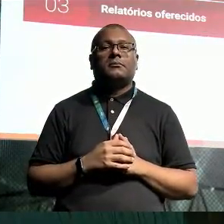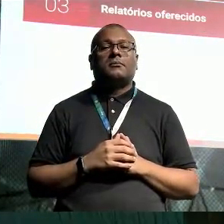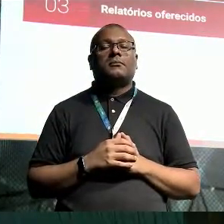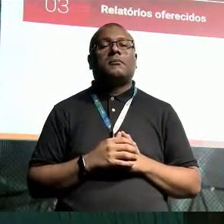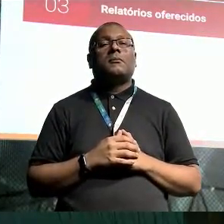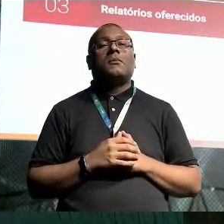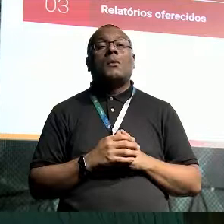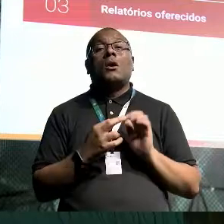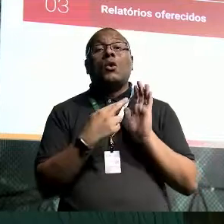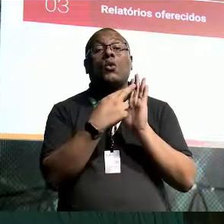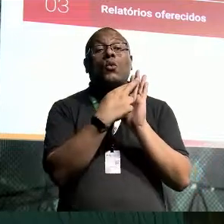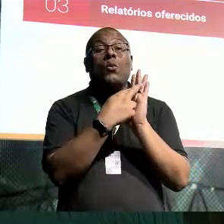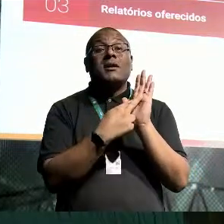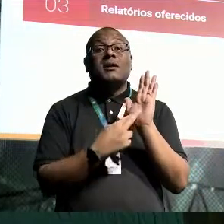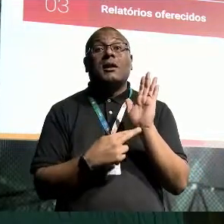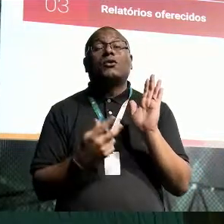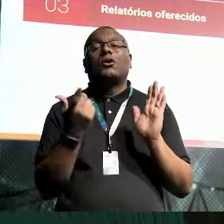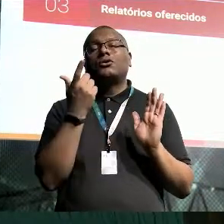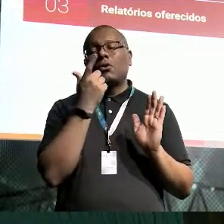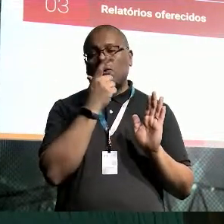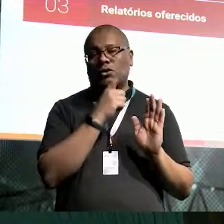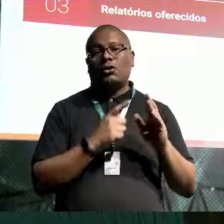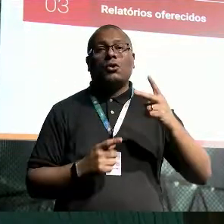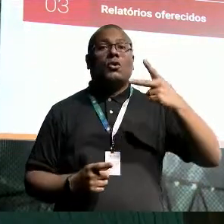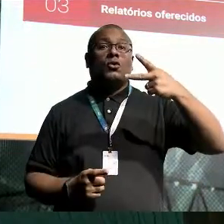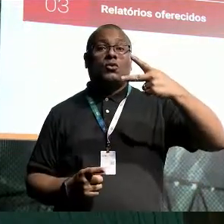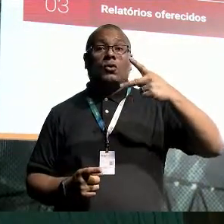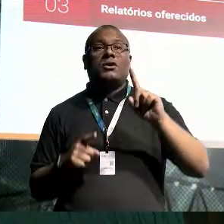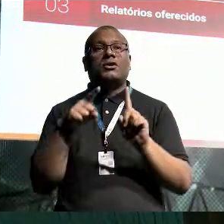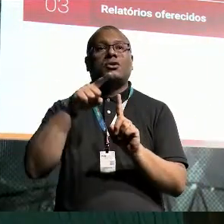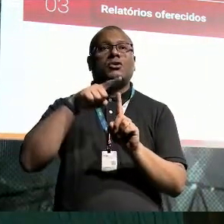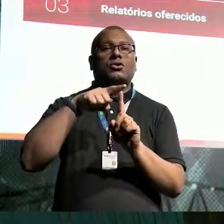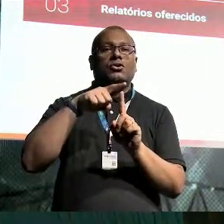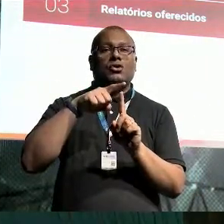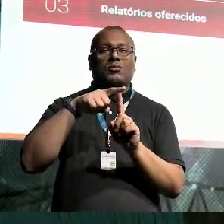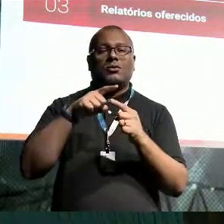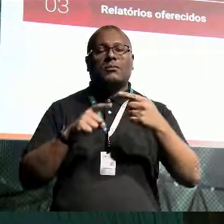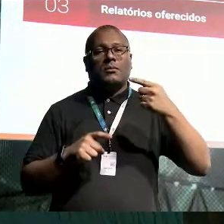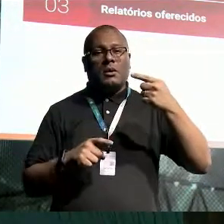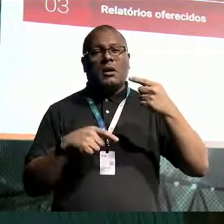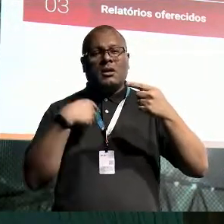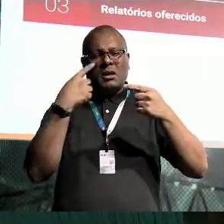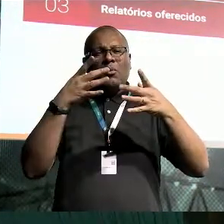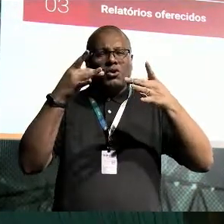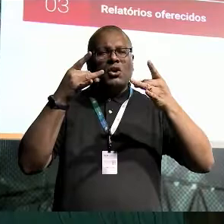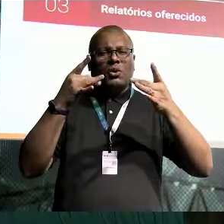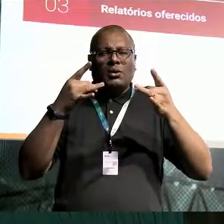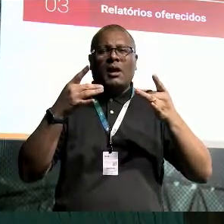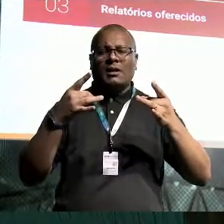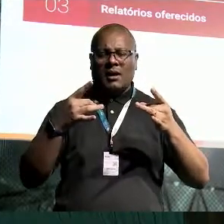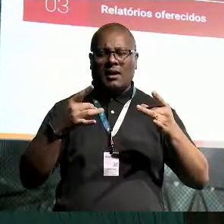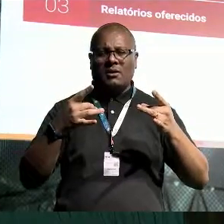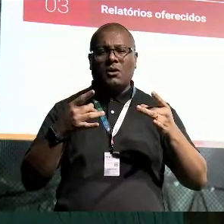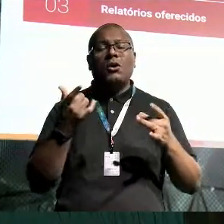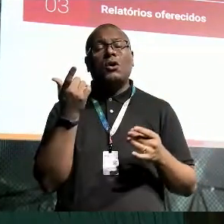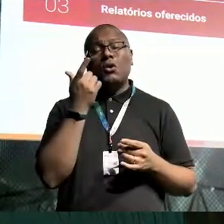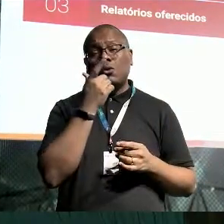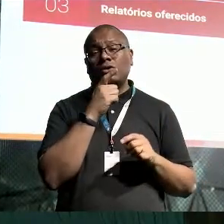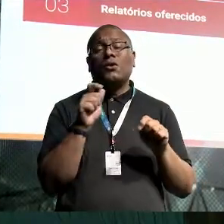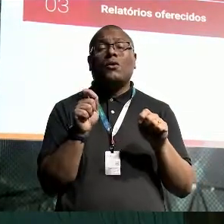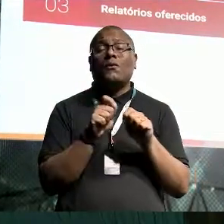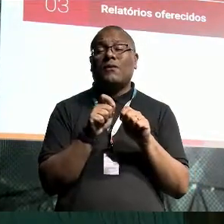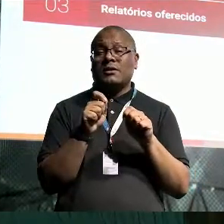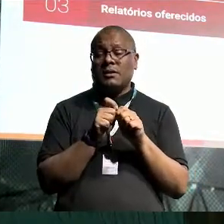Quais relatórios são oferecidos? Eu consigo 2 tipos de relatórios, depois vou dar um pouco mais de detalhes, mas eu consigo